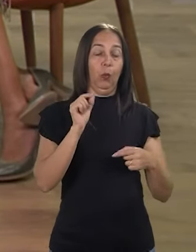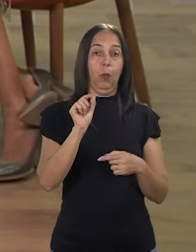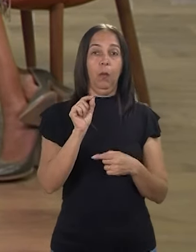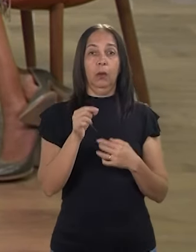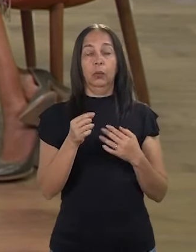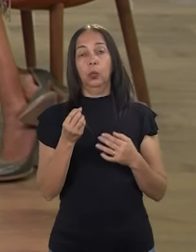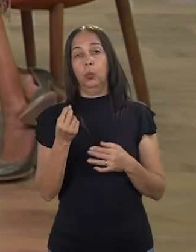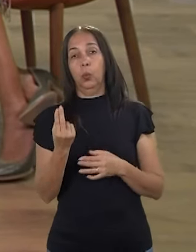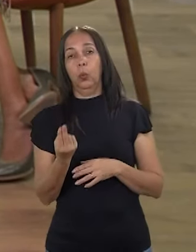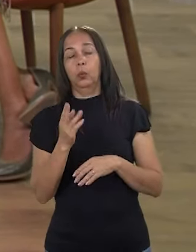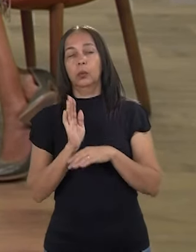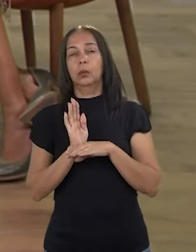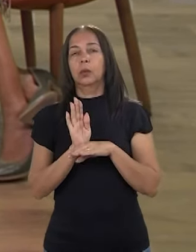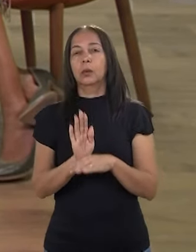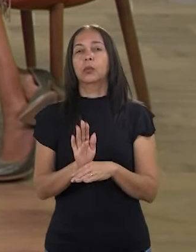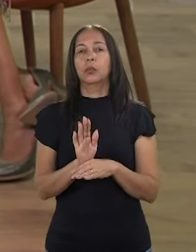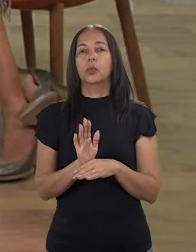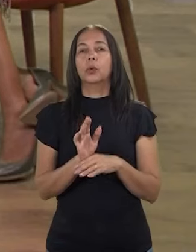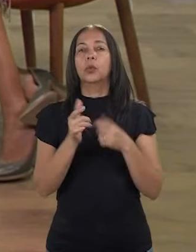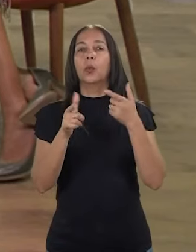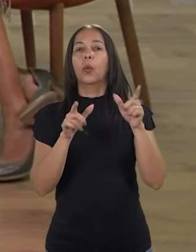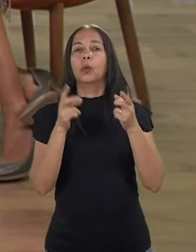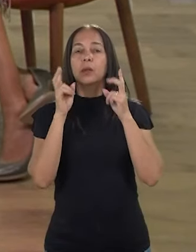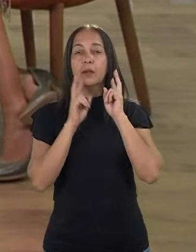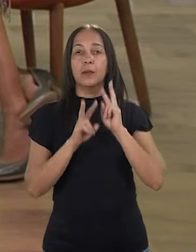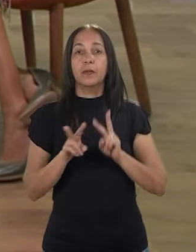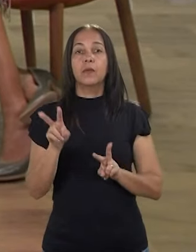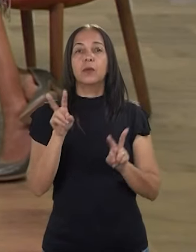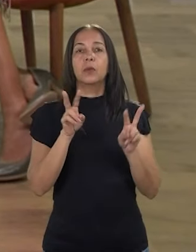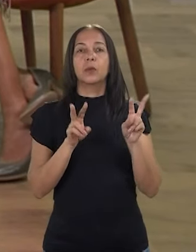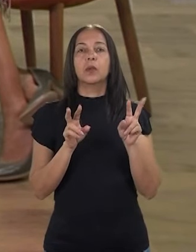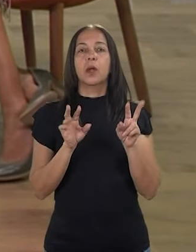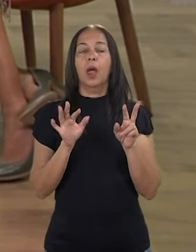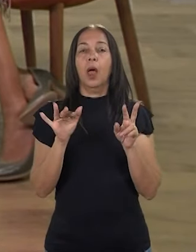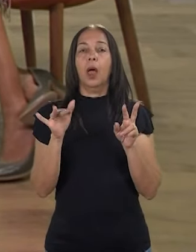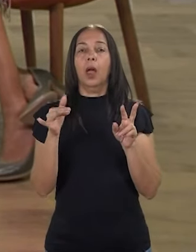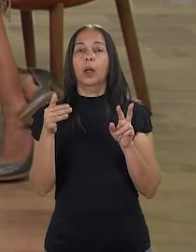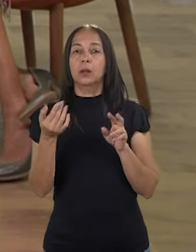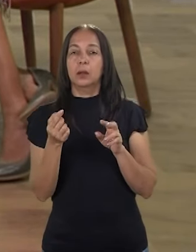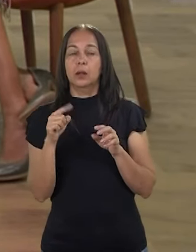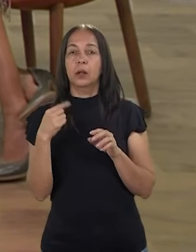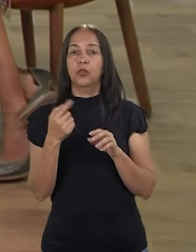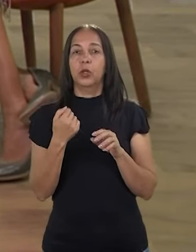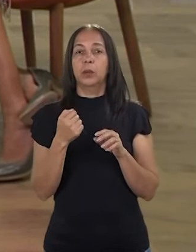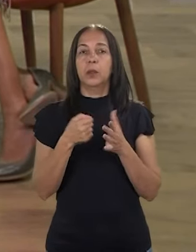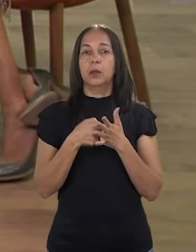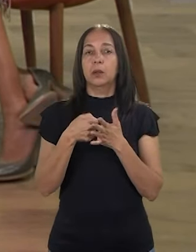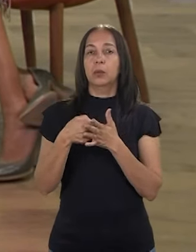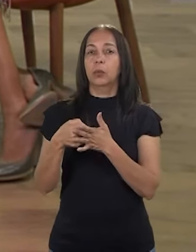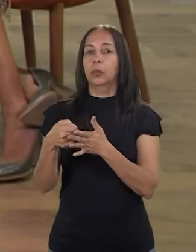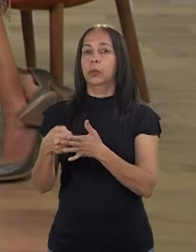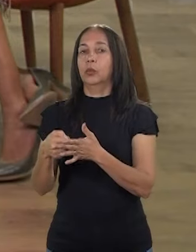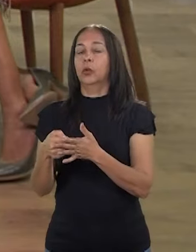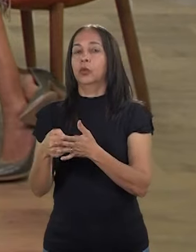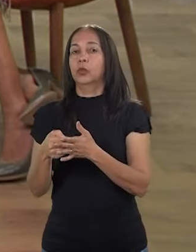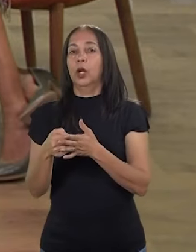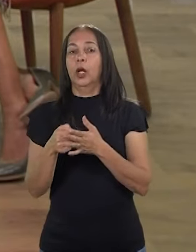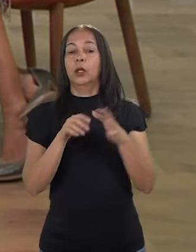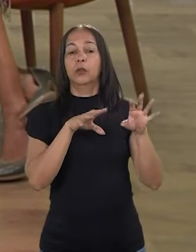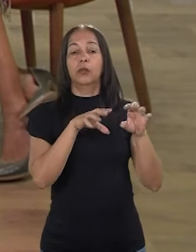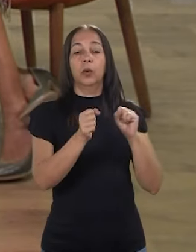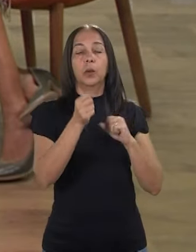desenvolvimento de tecnologias que combatam essas coisas ou contribuam com essas com outras visões né para isso a gente